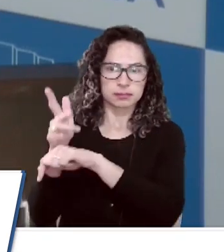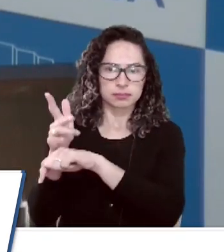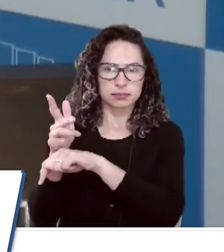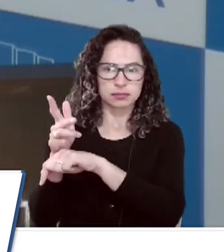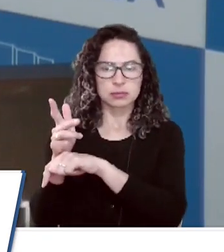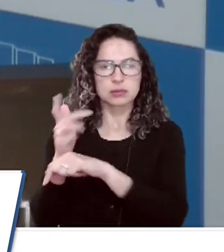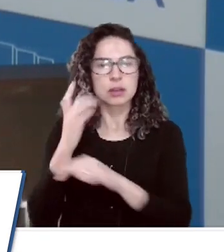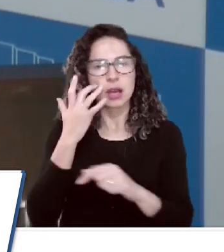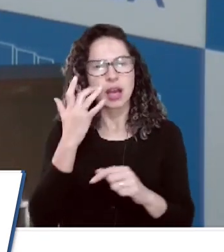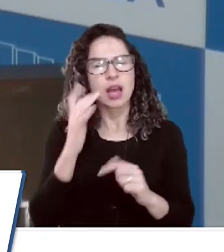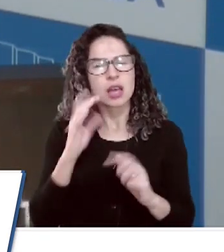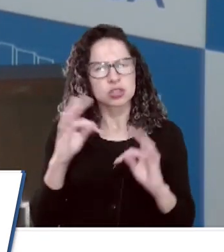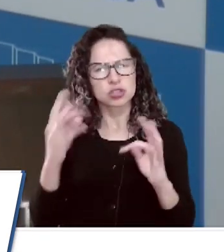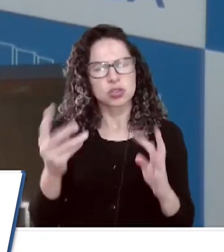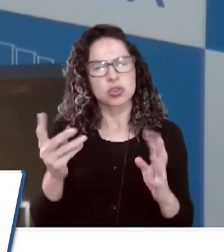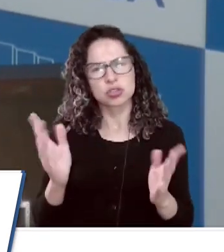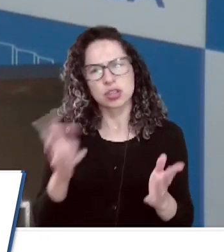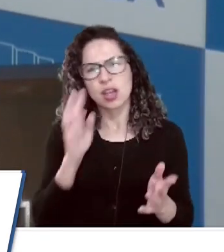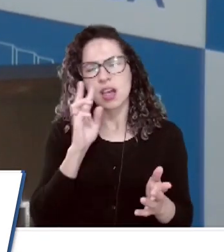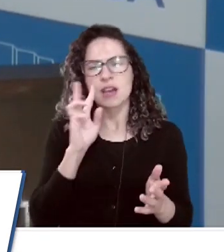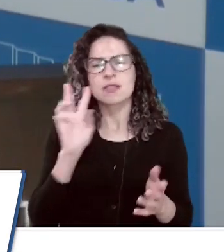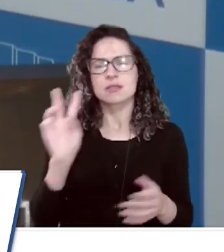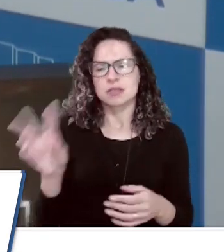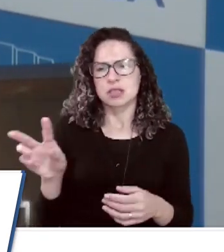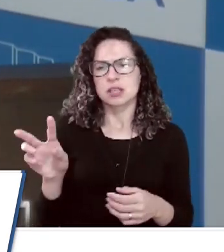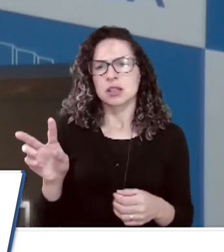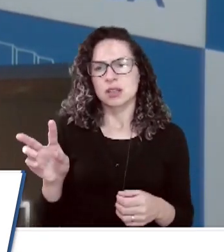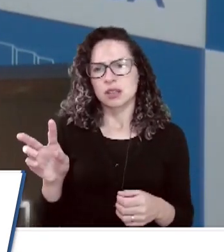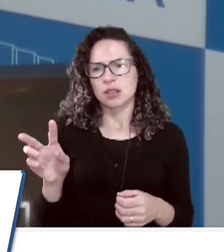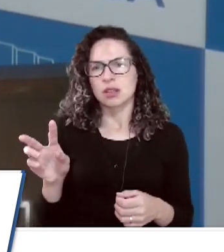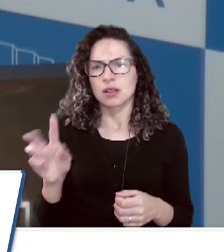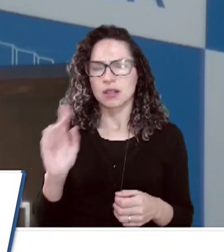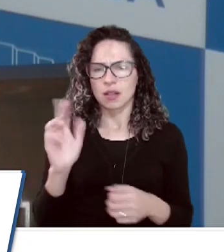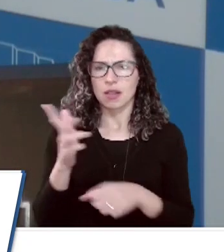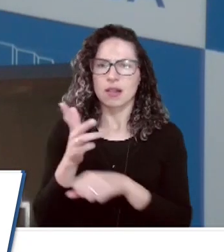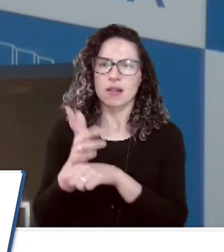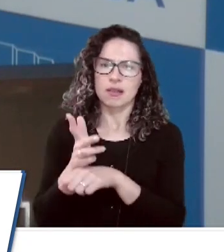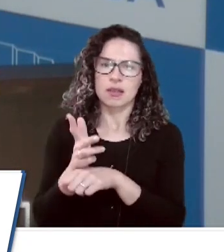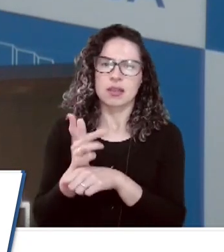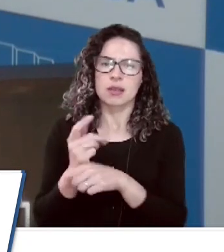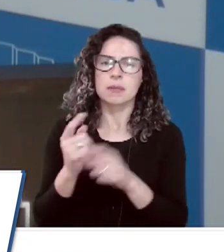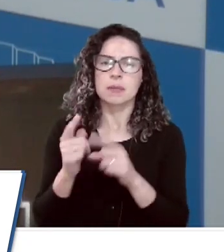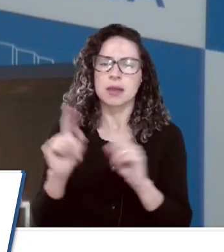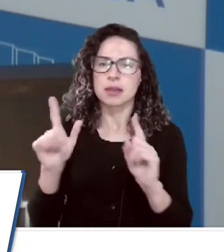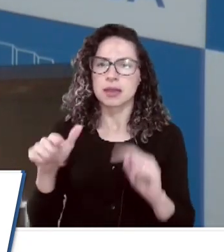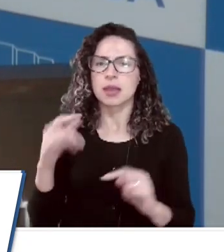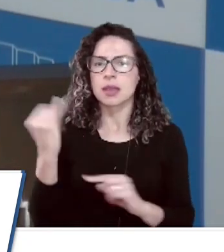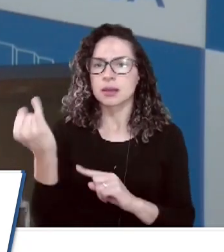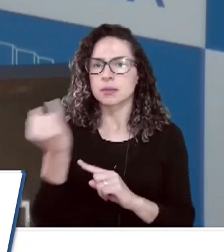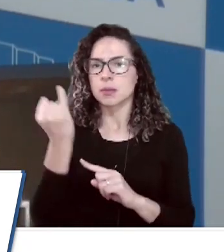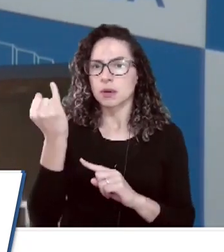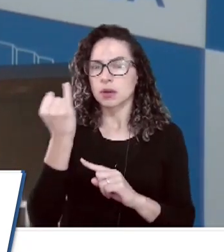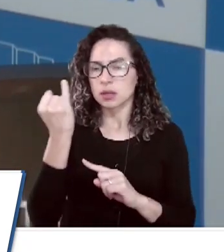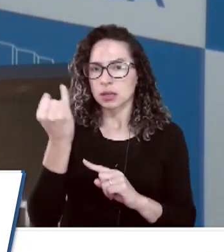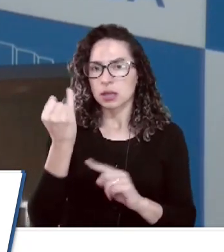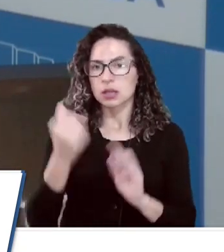todos já visualizaram e já viram esse vídeo, mas é importante registrar